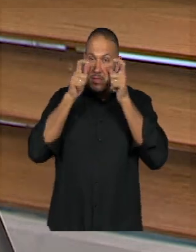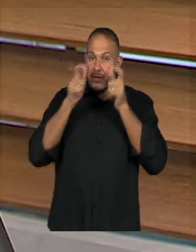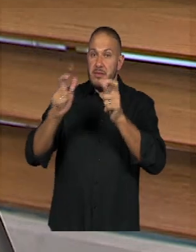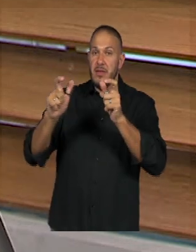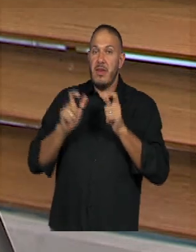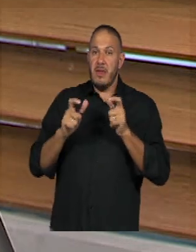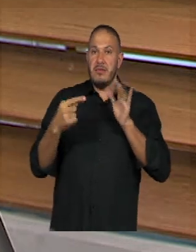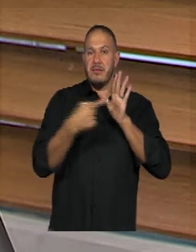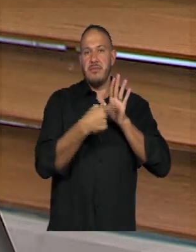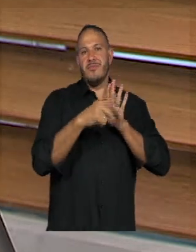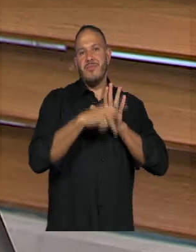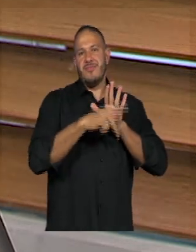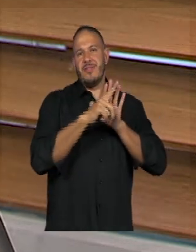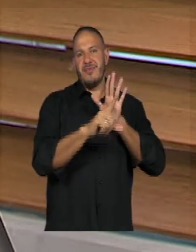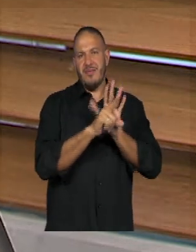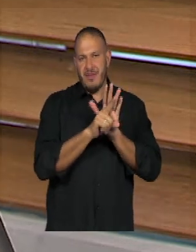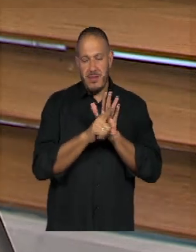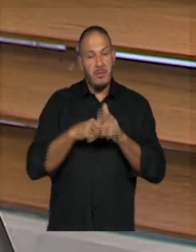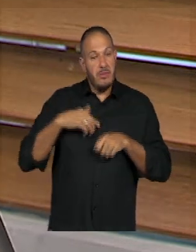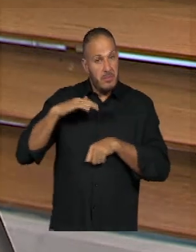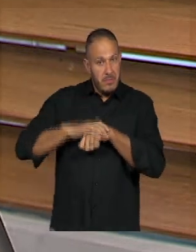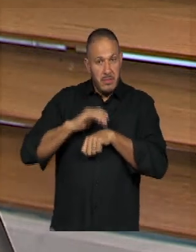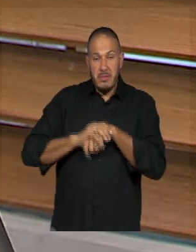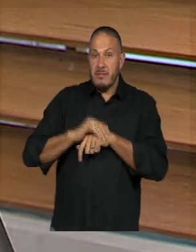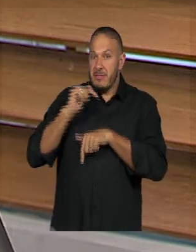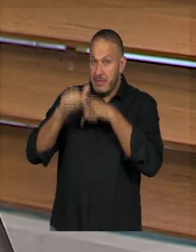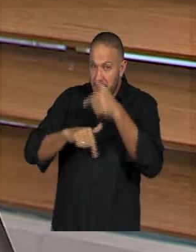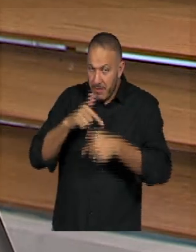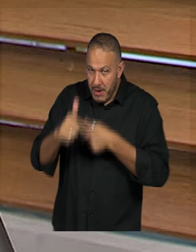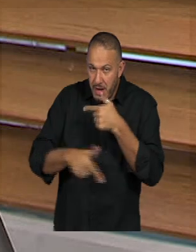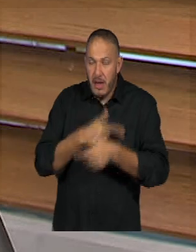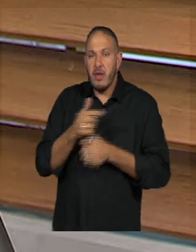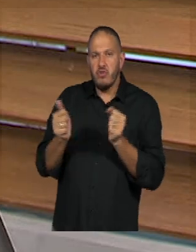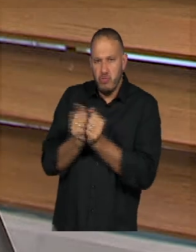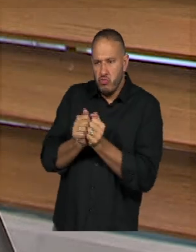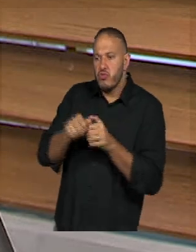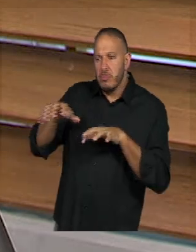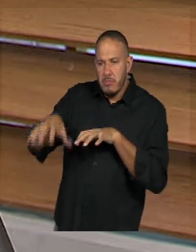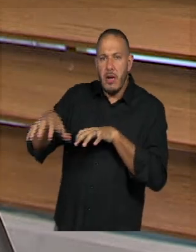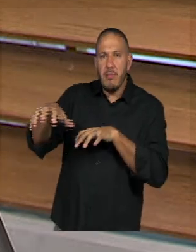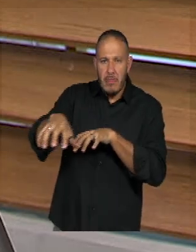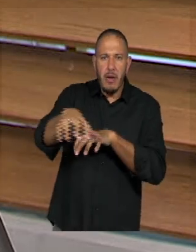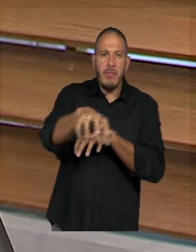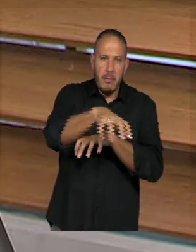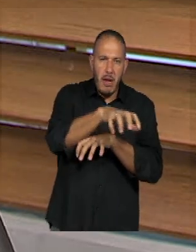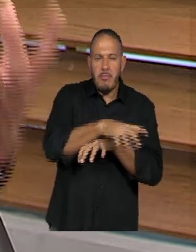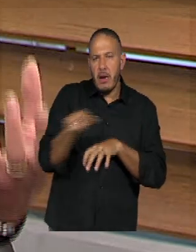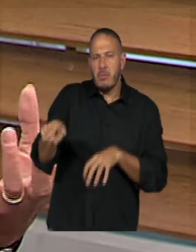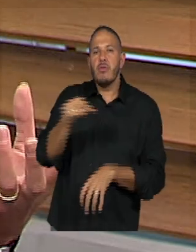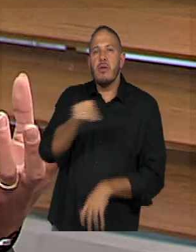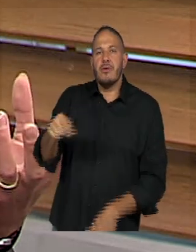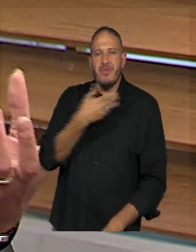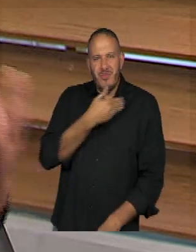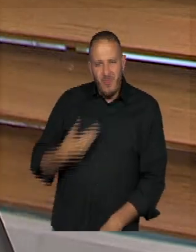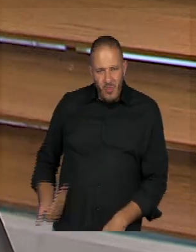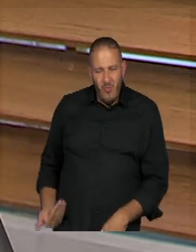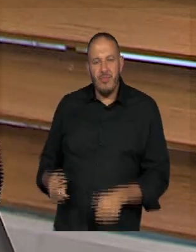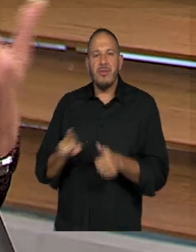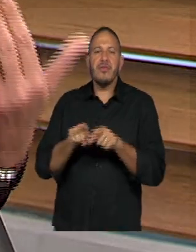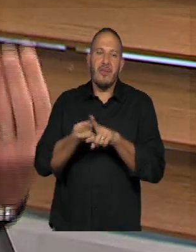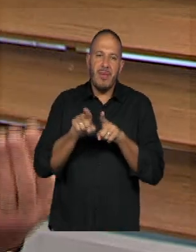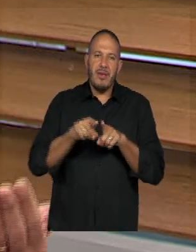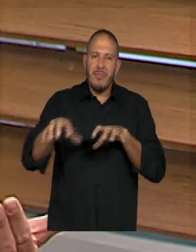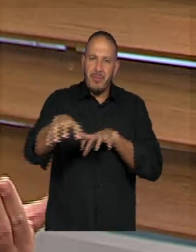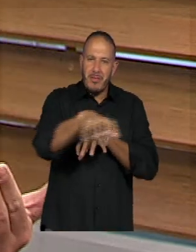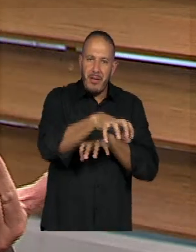o que ele faz? Trabalhar com os órgãos para que esses órgãos, que é o órgão público e o privado,